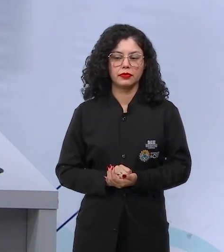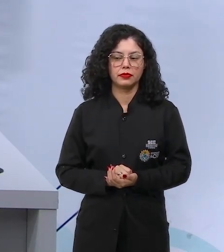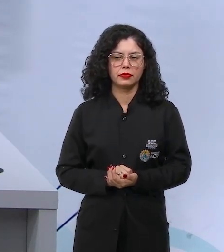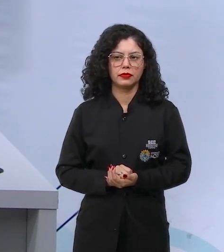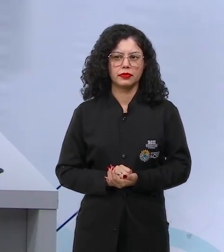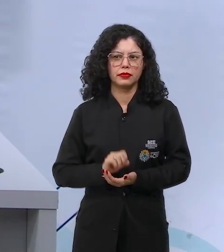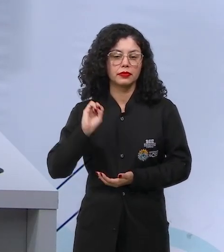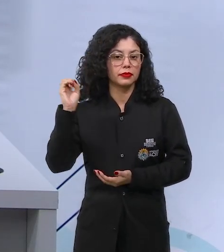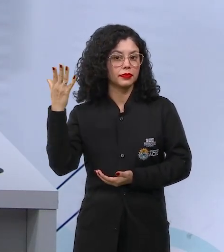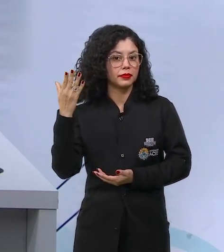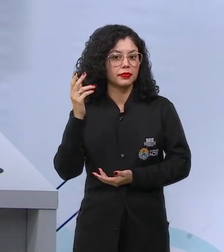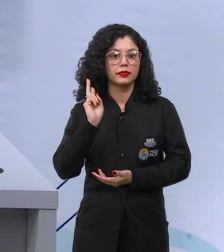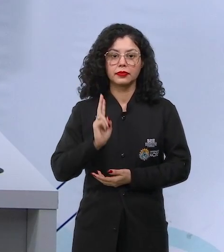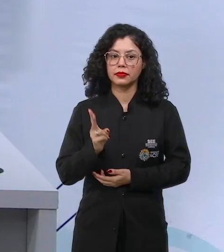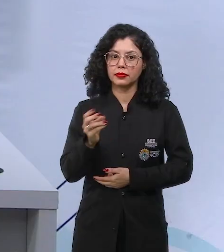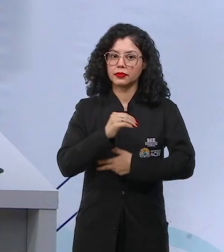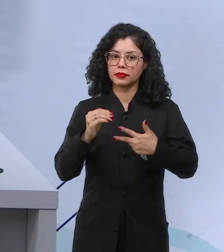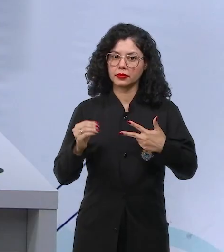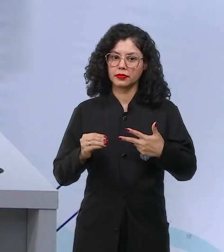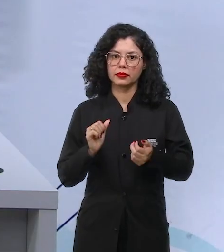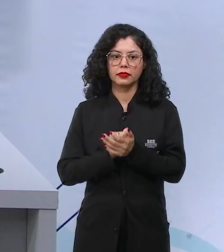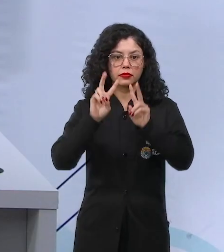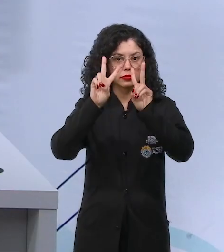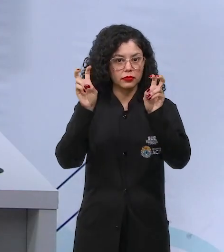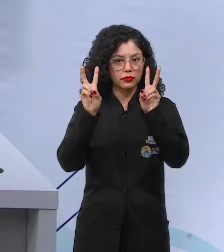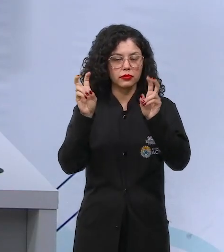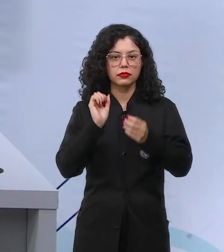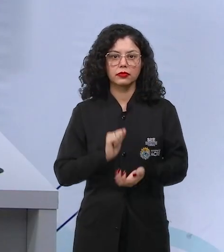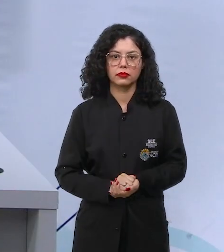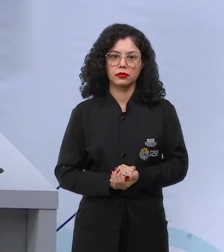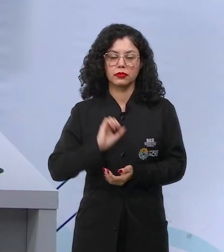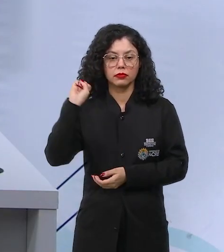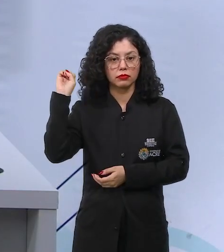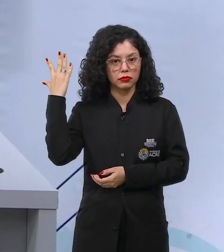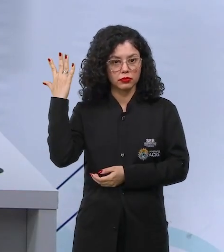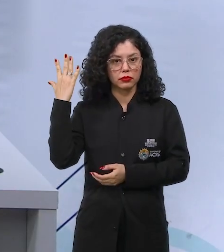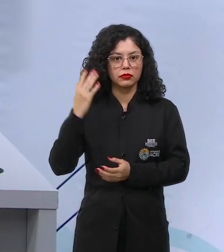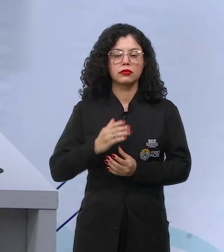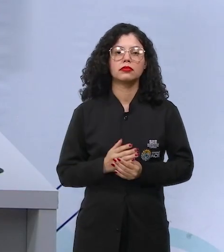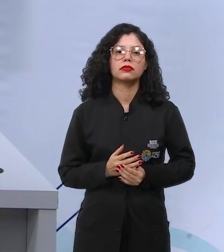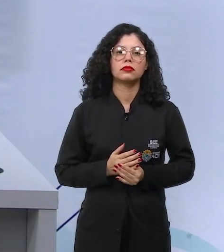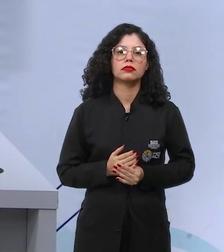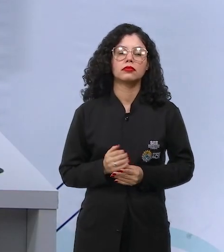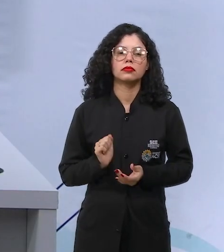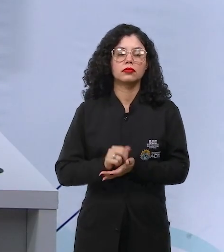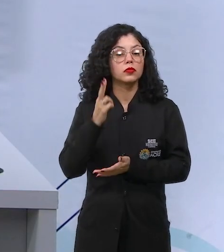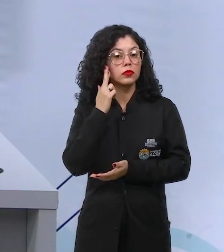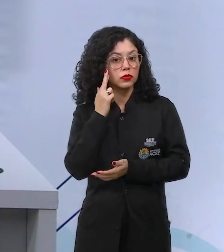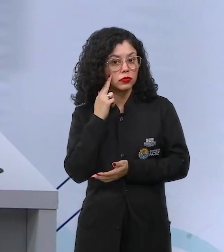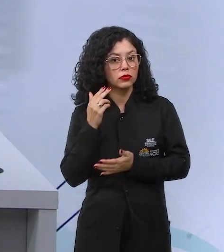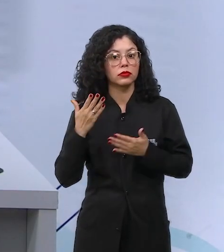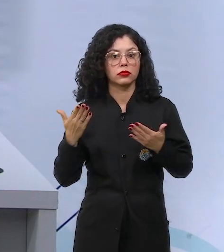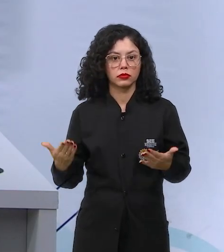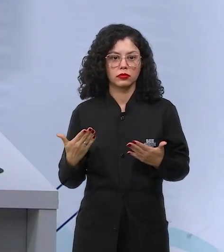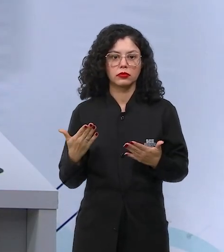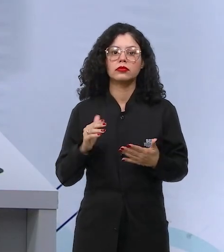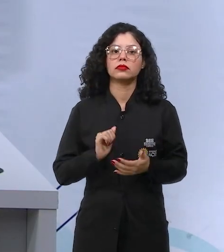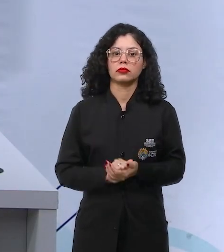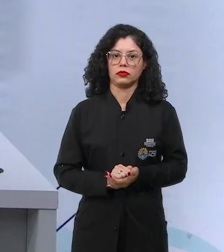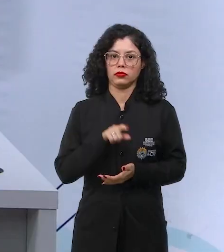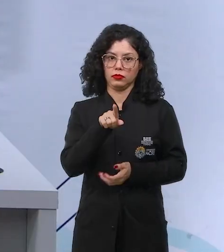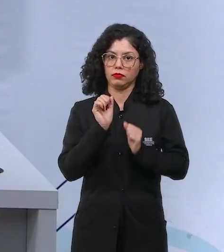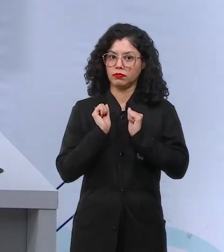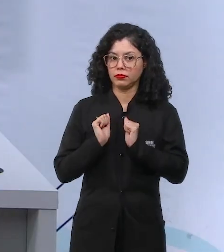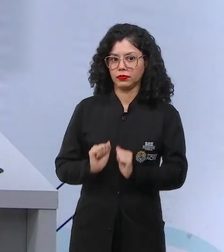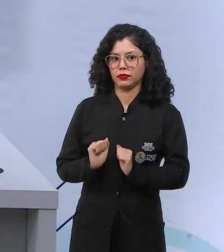reincidentes no Enem. Os assuntos eles vêm ocorrendo assim de uma forma bem comum, tá? E aí vocês